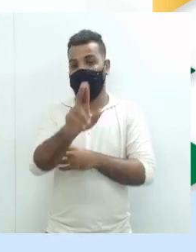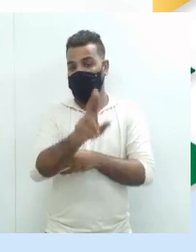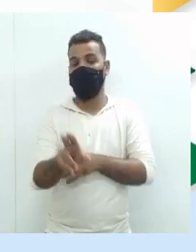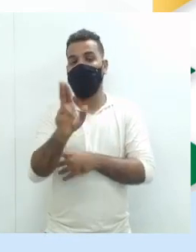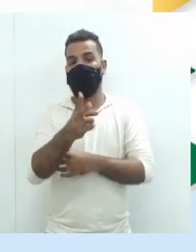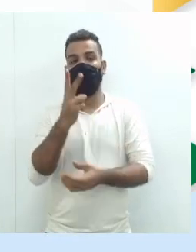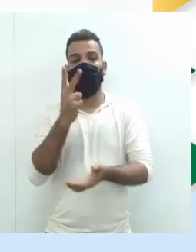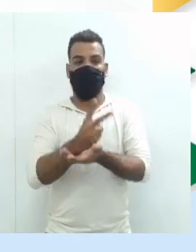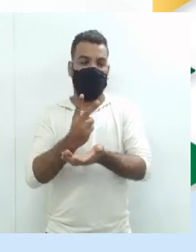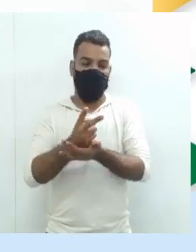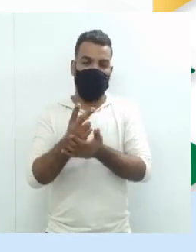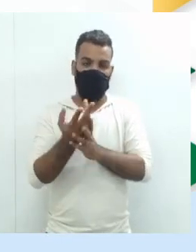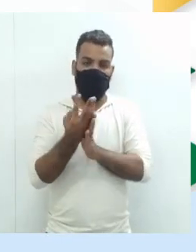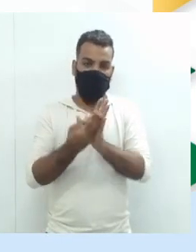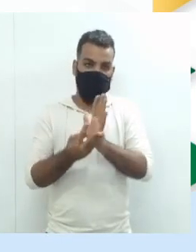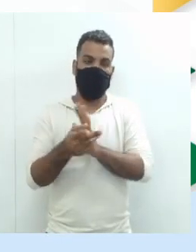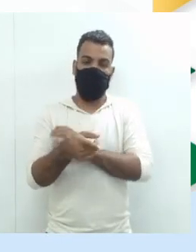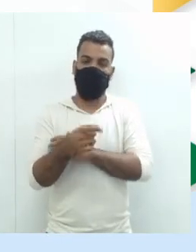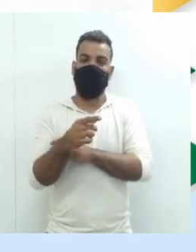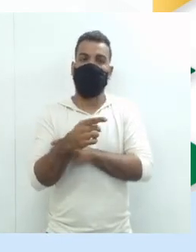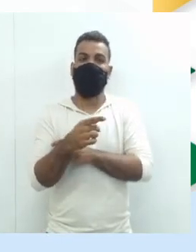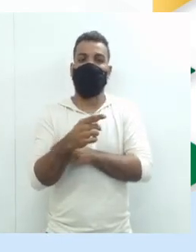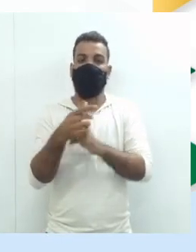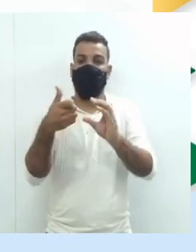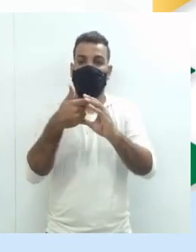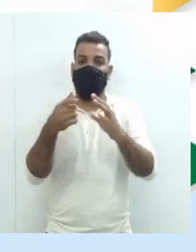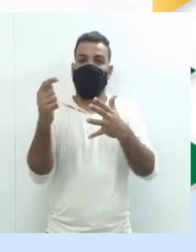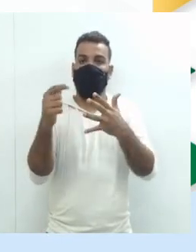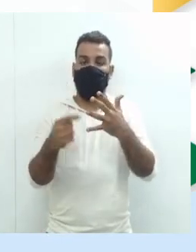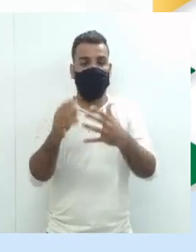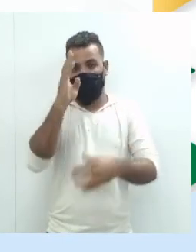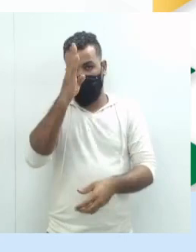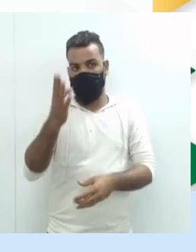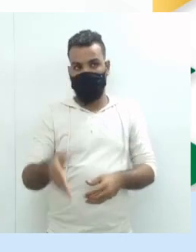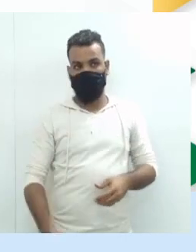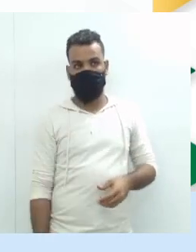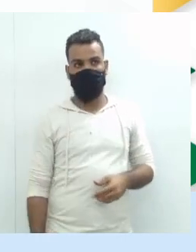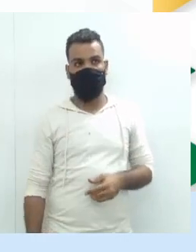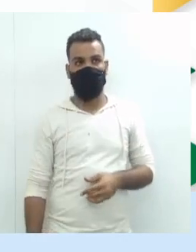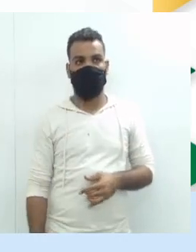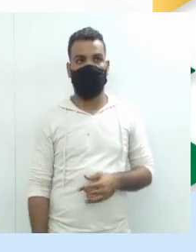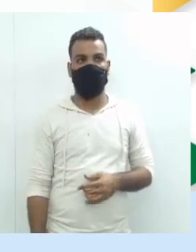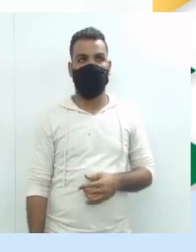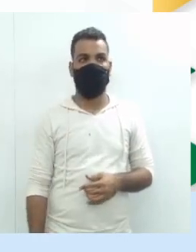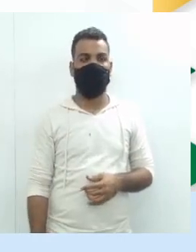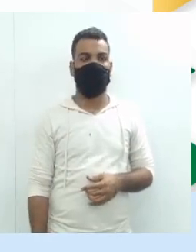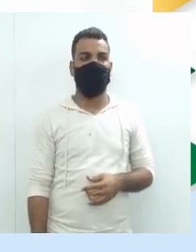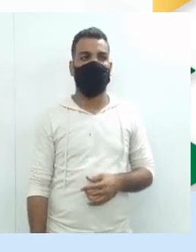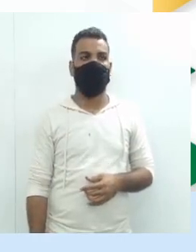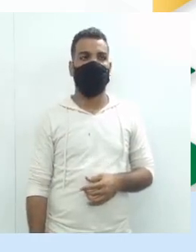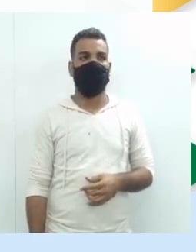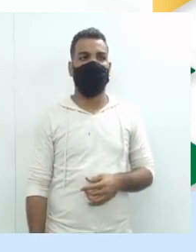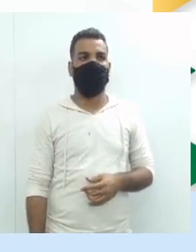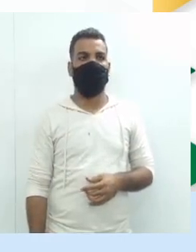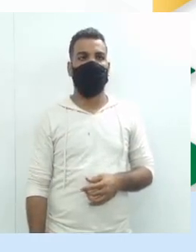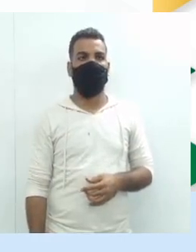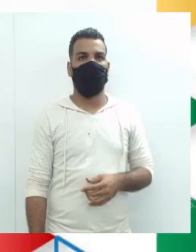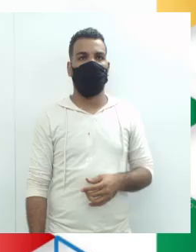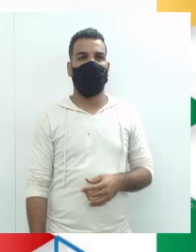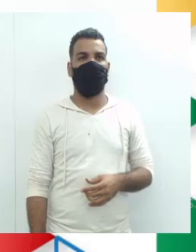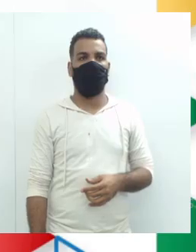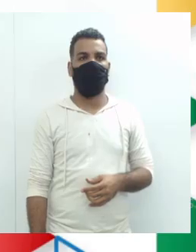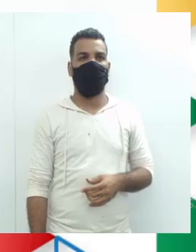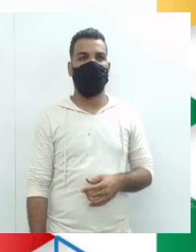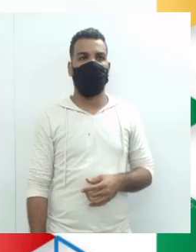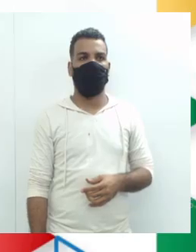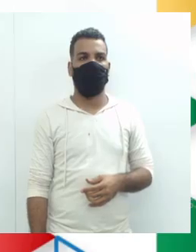textos publicitários, certo? São as principais características deles. Vamos ver aí na tela um exemplo que eu trouxe